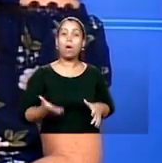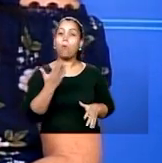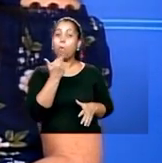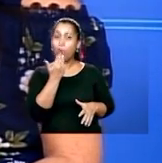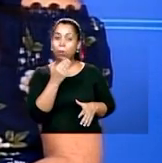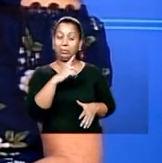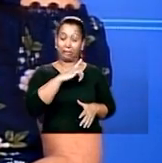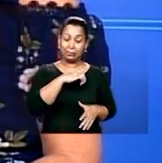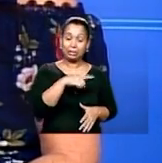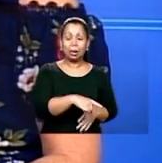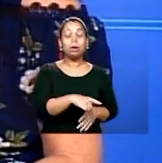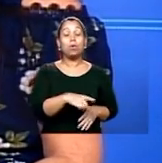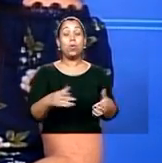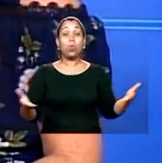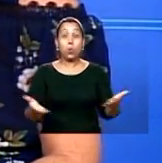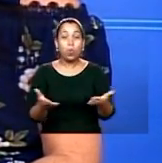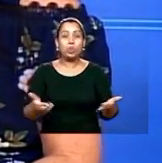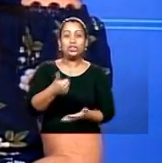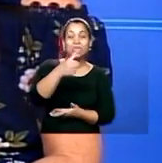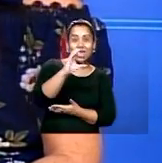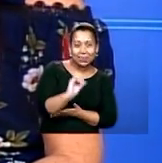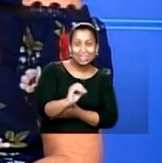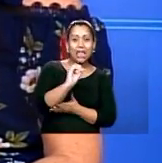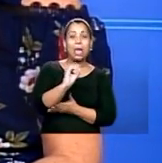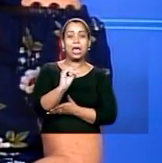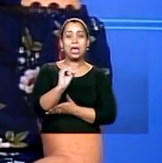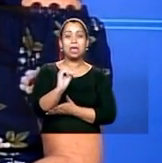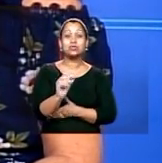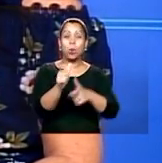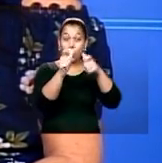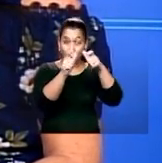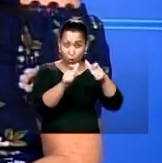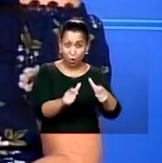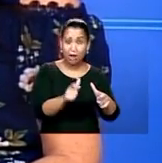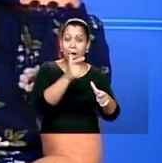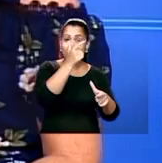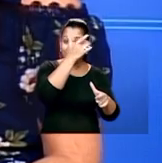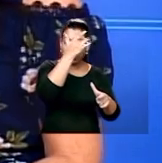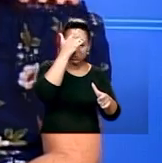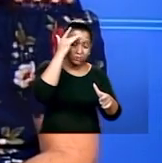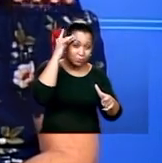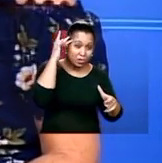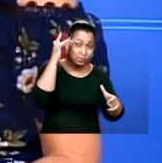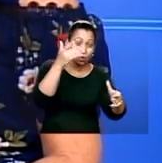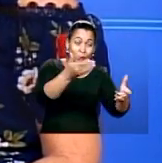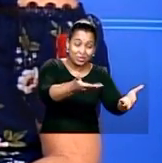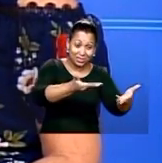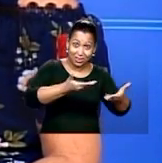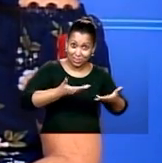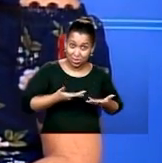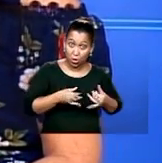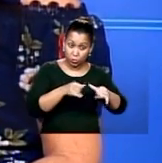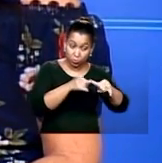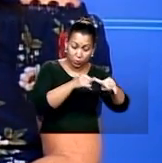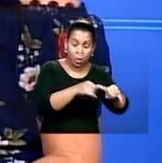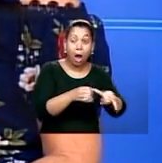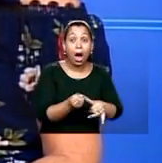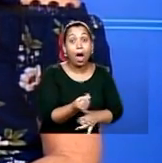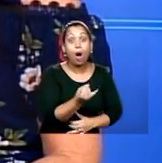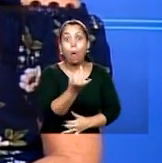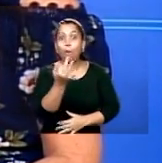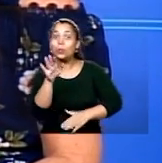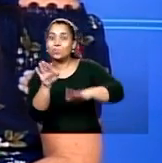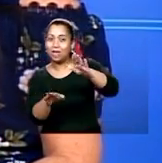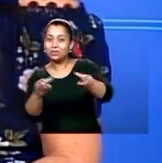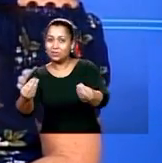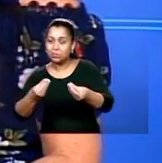alimentos. Hoje estamos com 10 doadores fixos, né, e alguns eventuais.